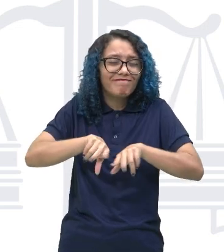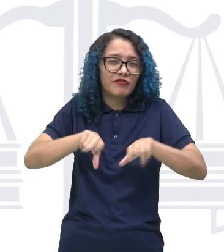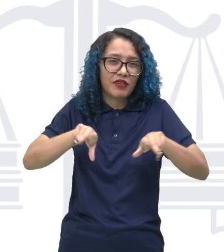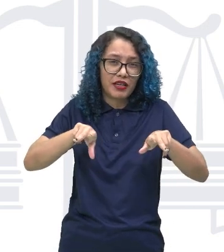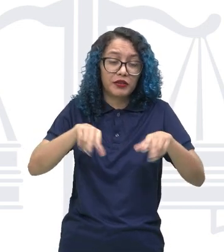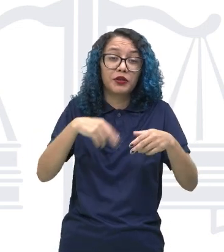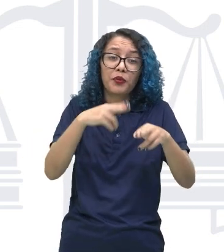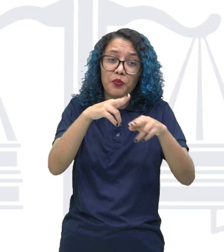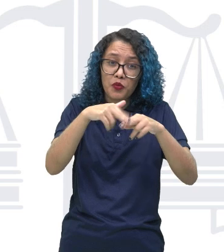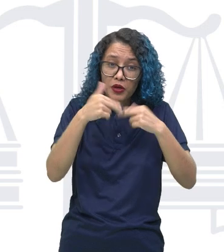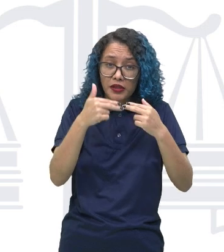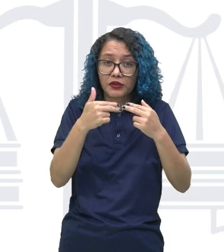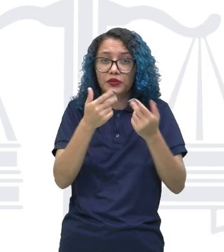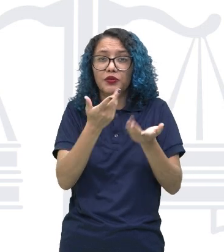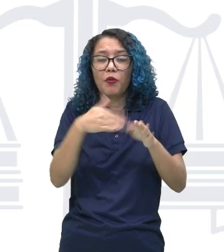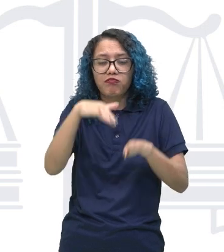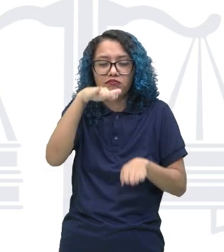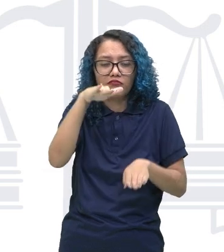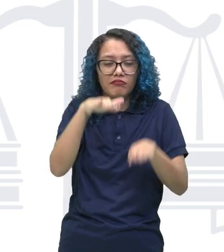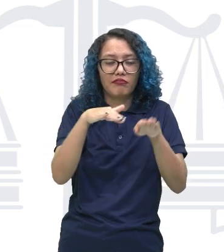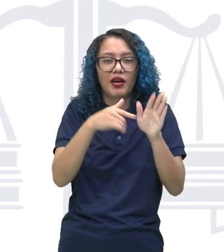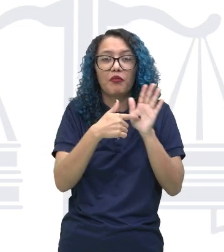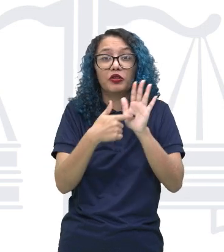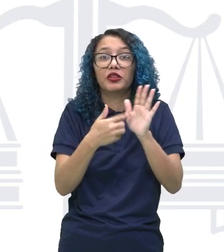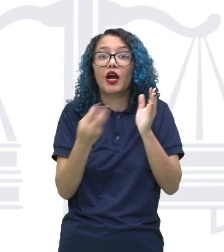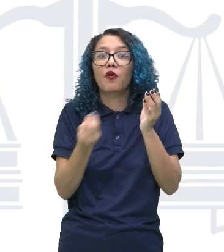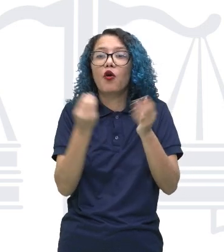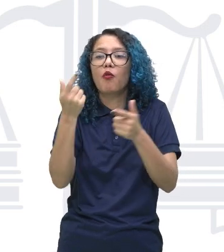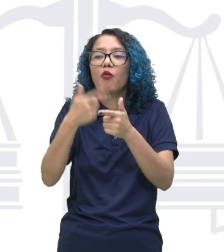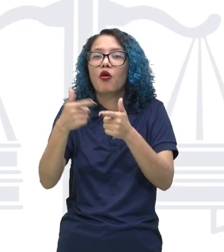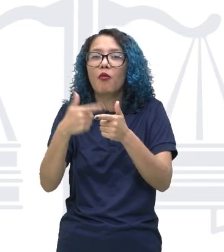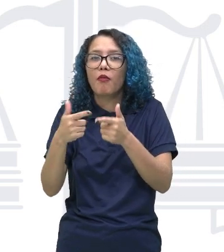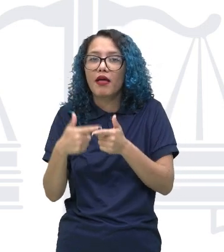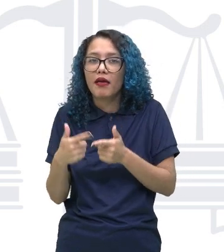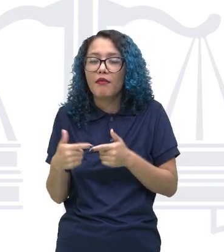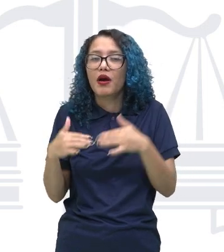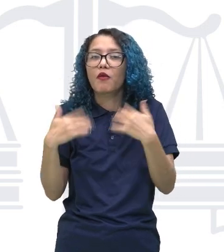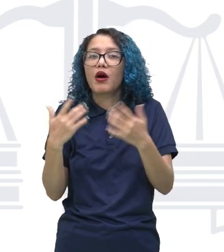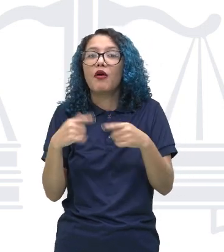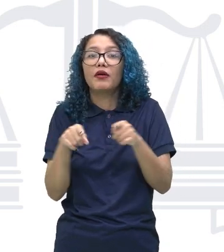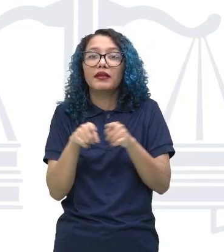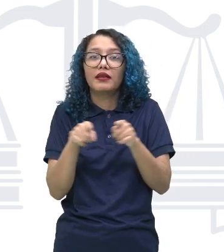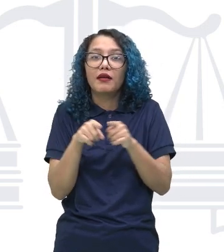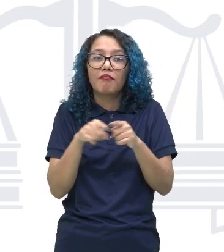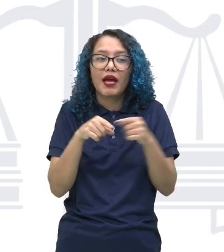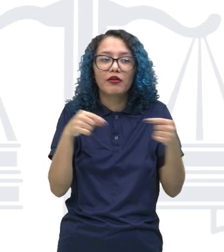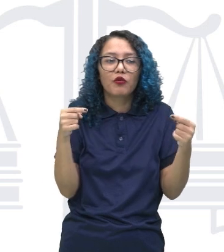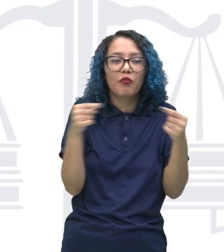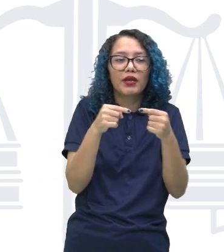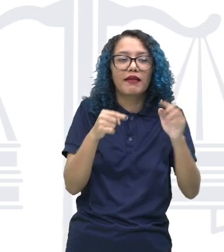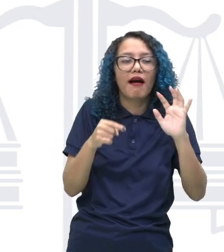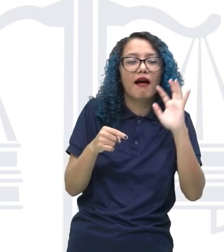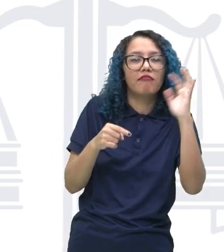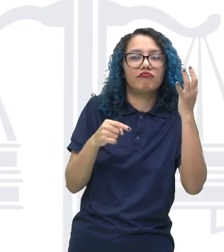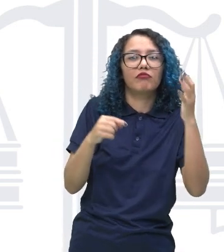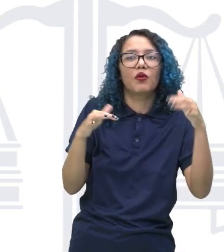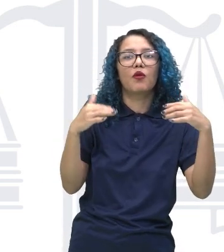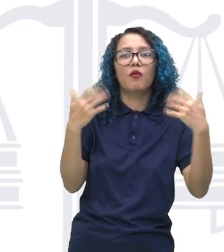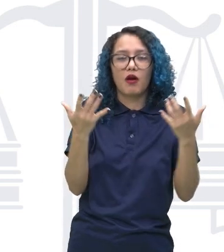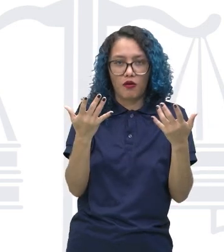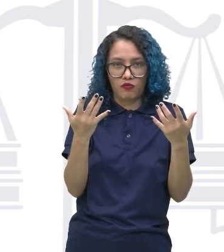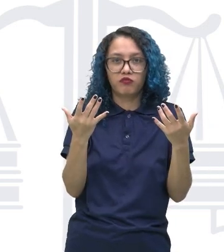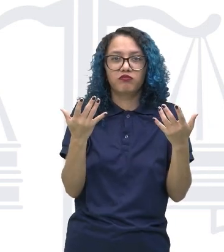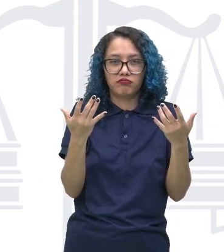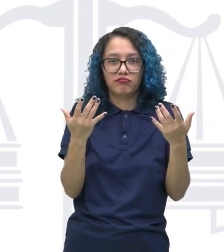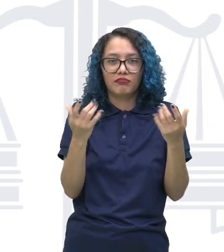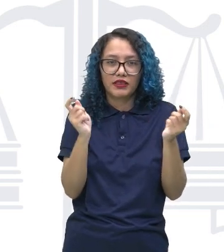vem justamente para mostrar esses cenários que são visíveis e trazer perspectivas de trabalho e de pensamentos